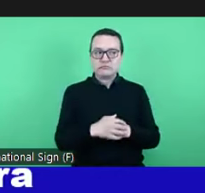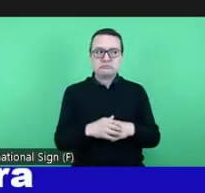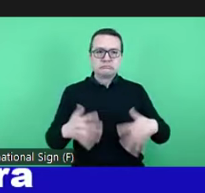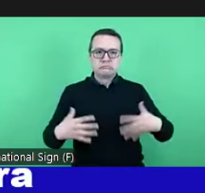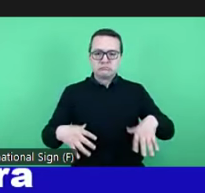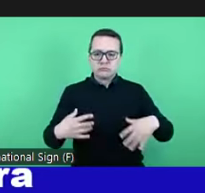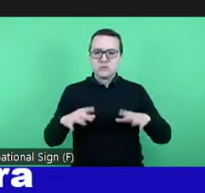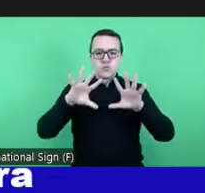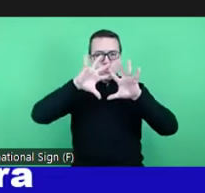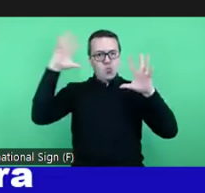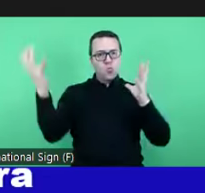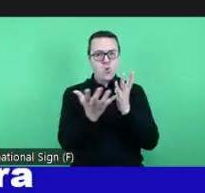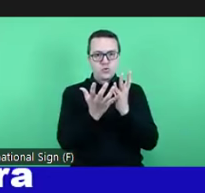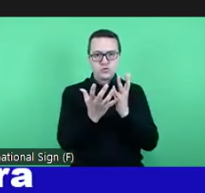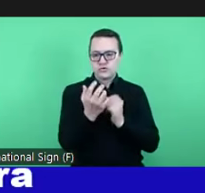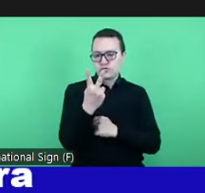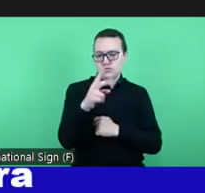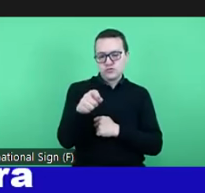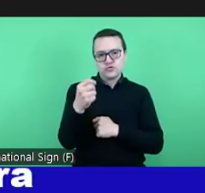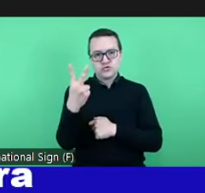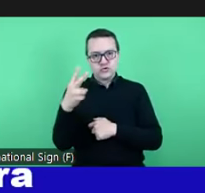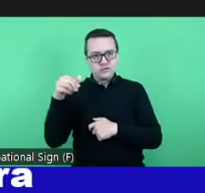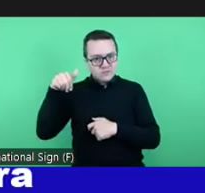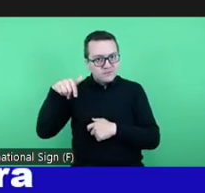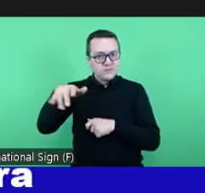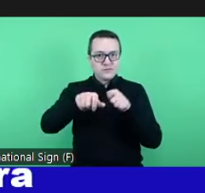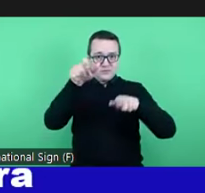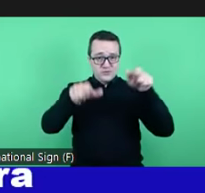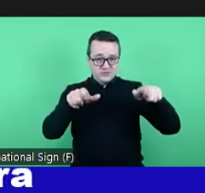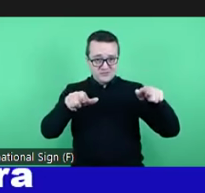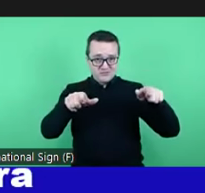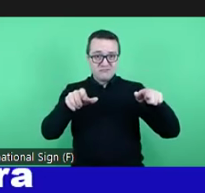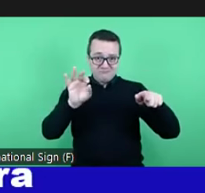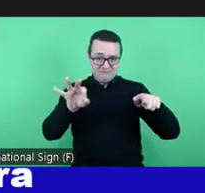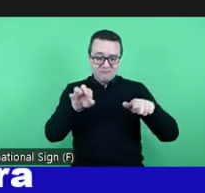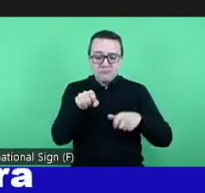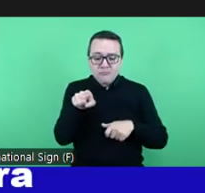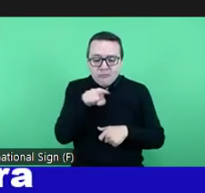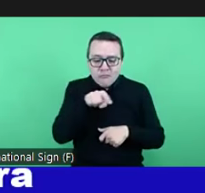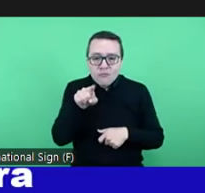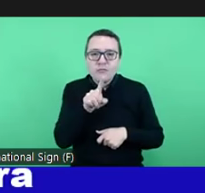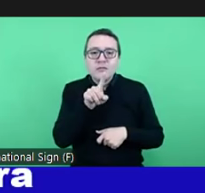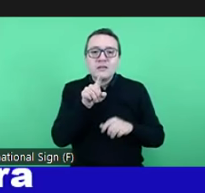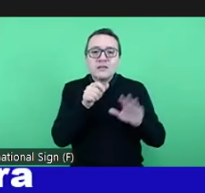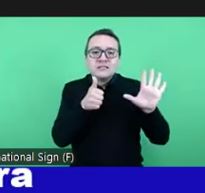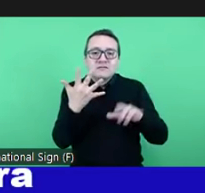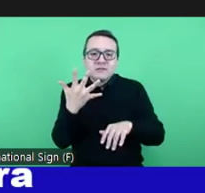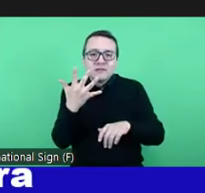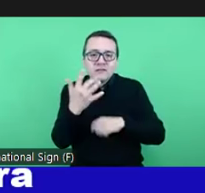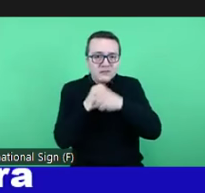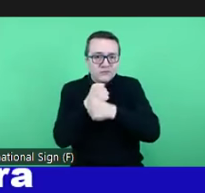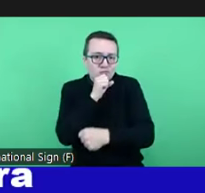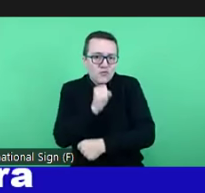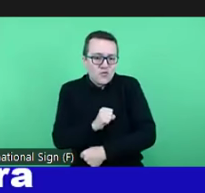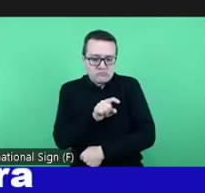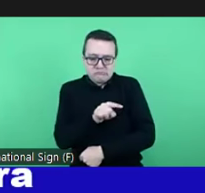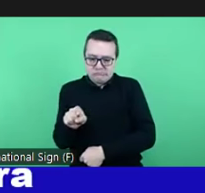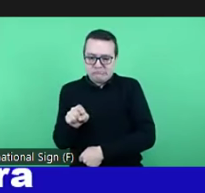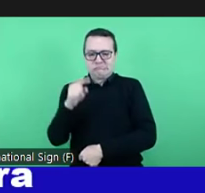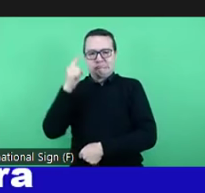têm That mais de is 65 over anos, preocupa 30% of our bastante do ponto de population. vista da sustentabilidade That do is sistema. a